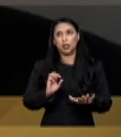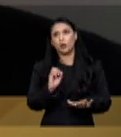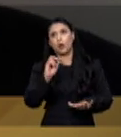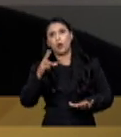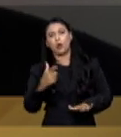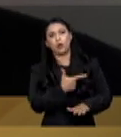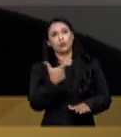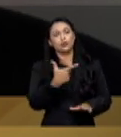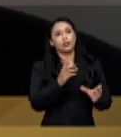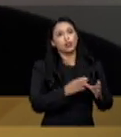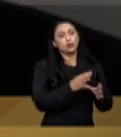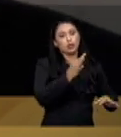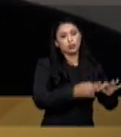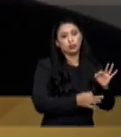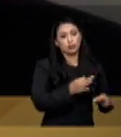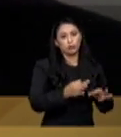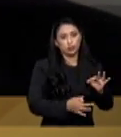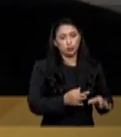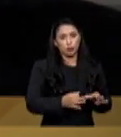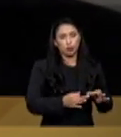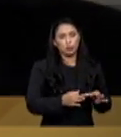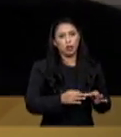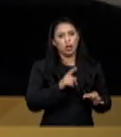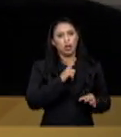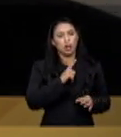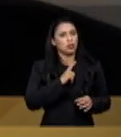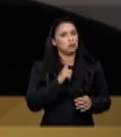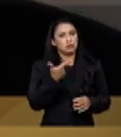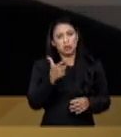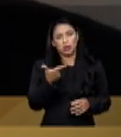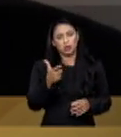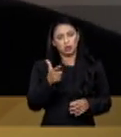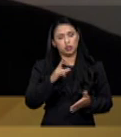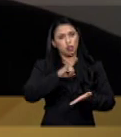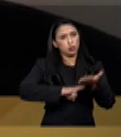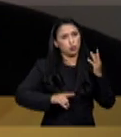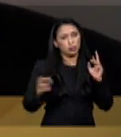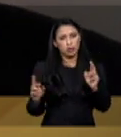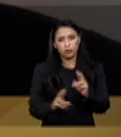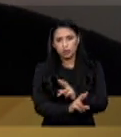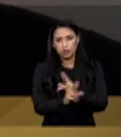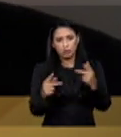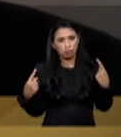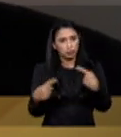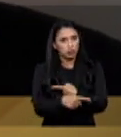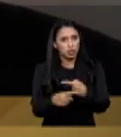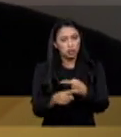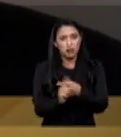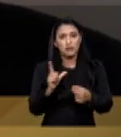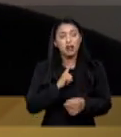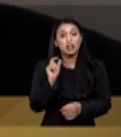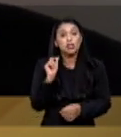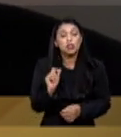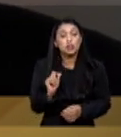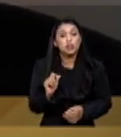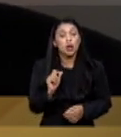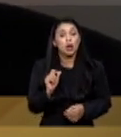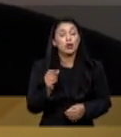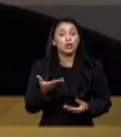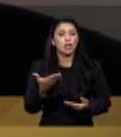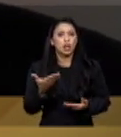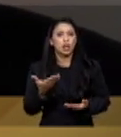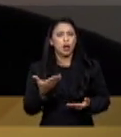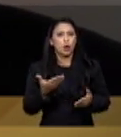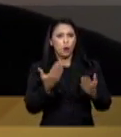segunda turma, sem embargo dos posicionamentos divergentes, culminou em afirmá-la apenas em relação